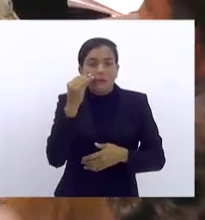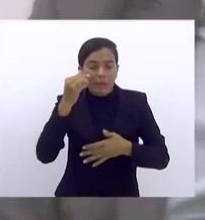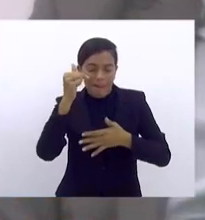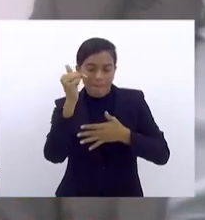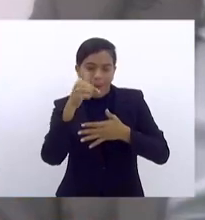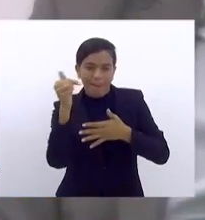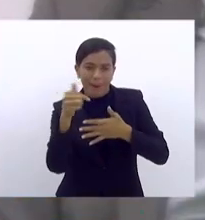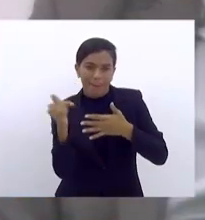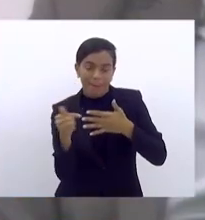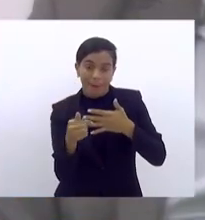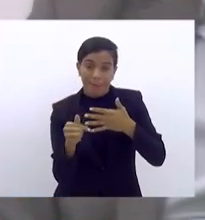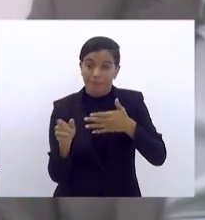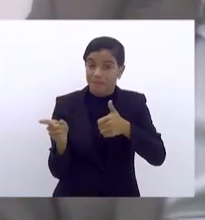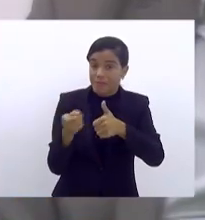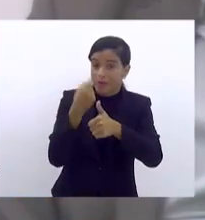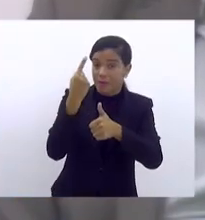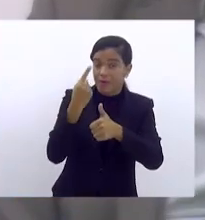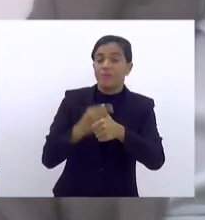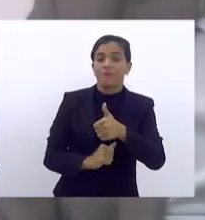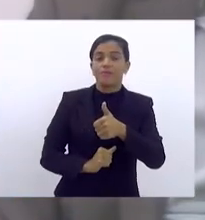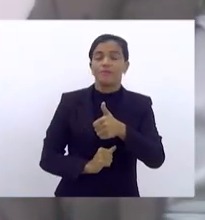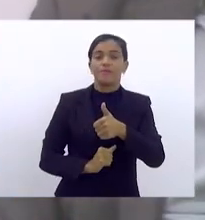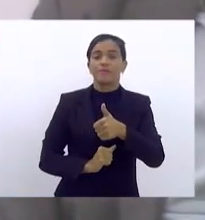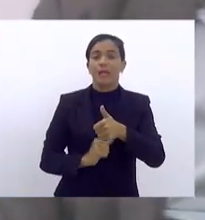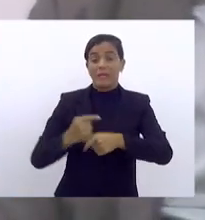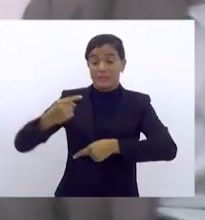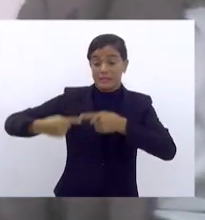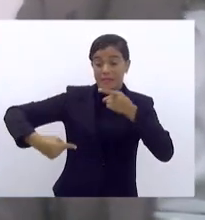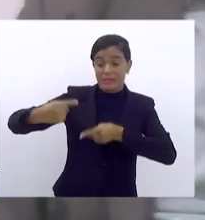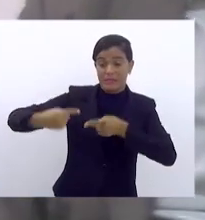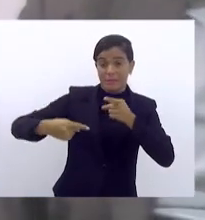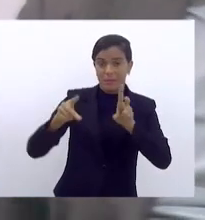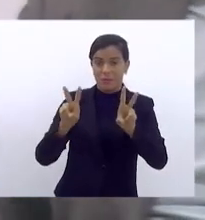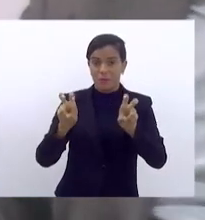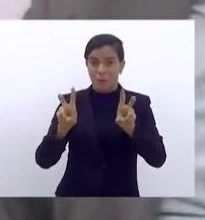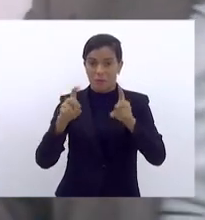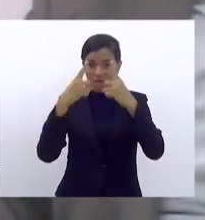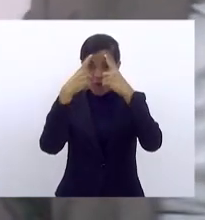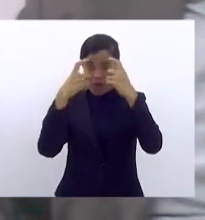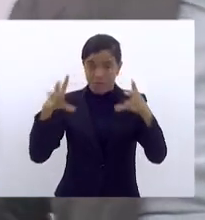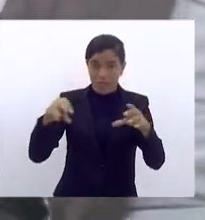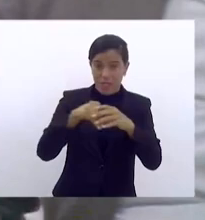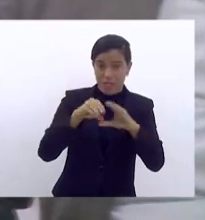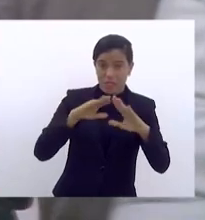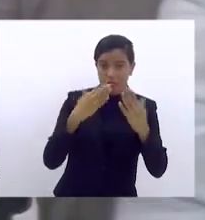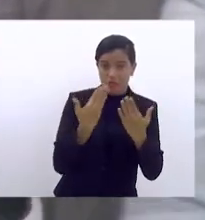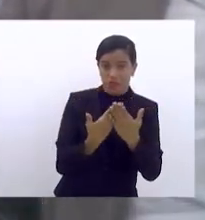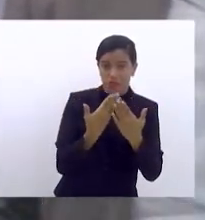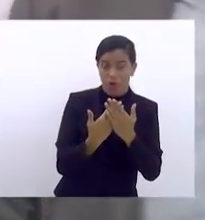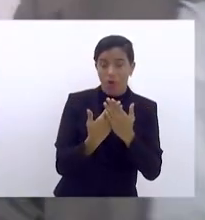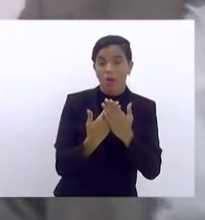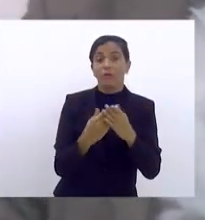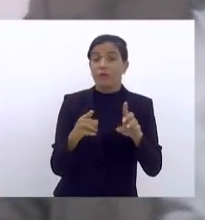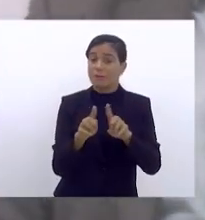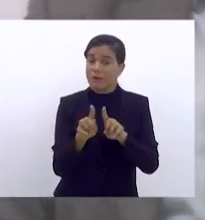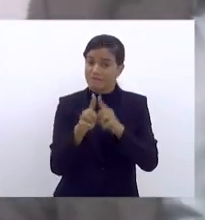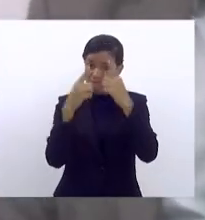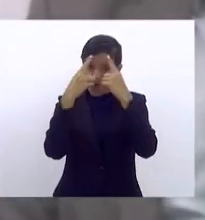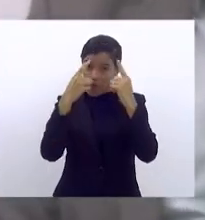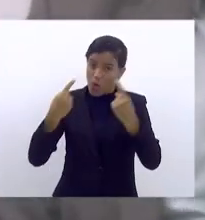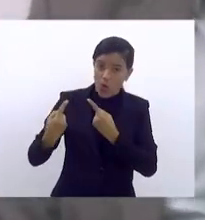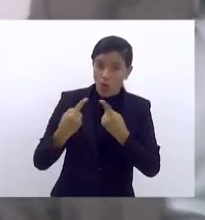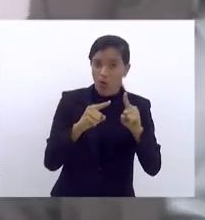algumas questões primeiro esse debate da violência nas escolas em especial da violência contra as escolas é